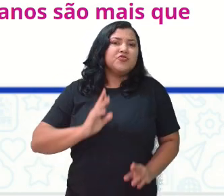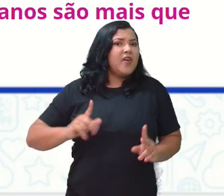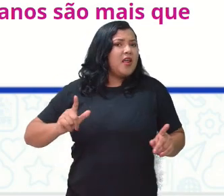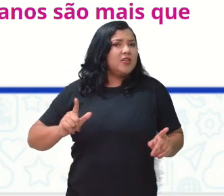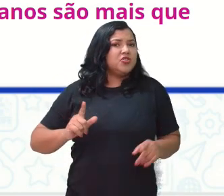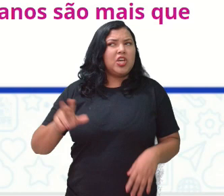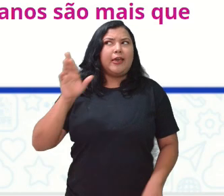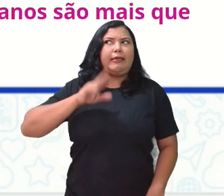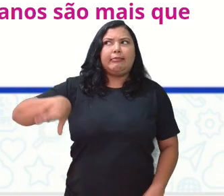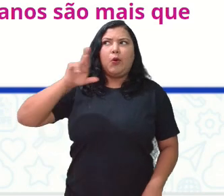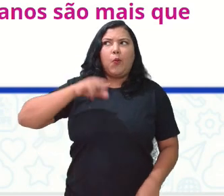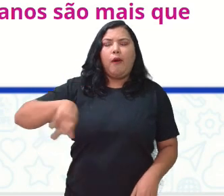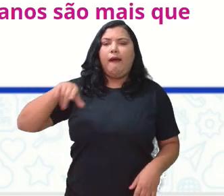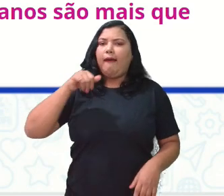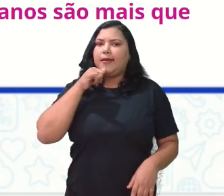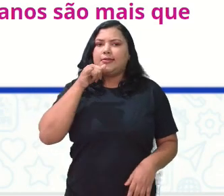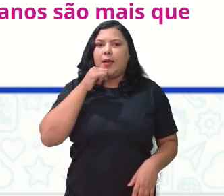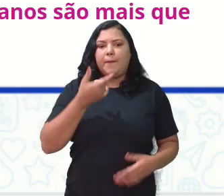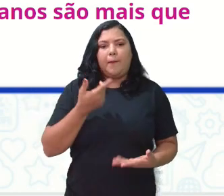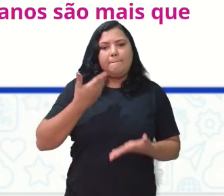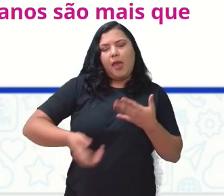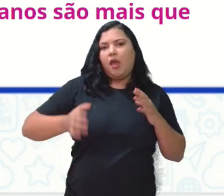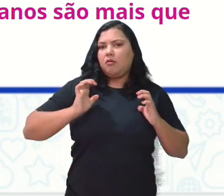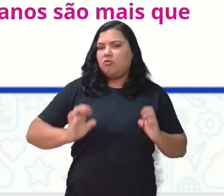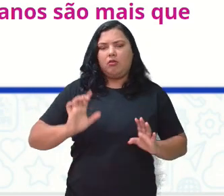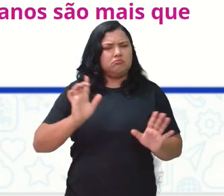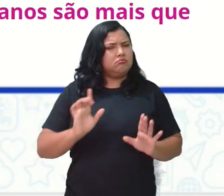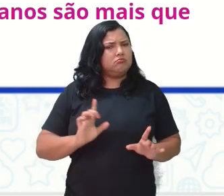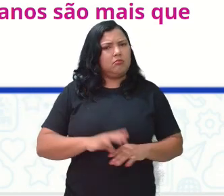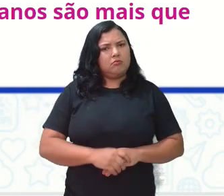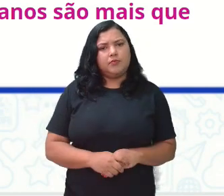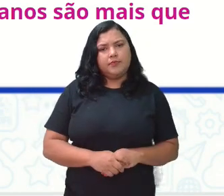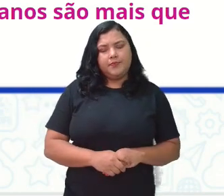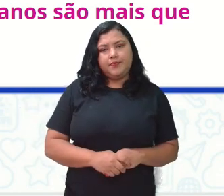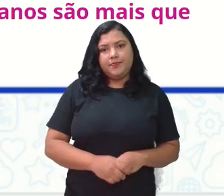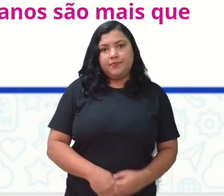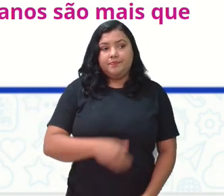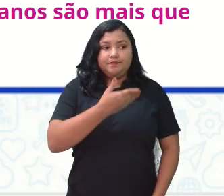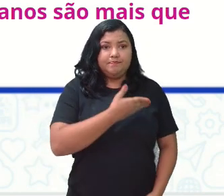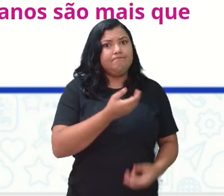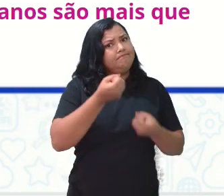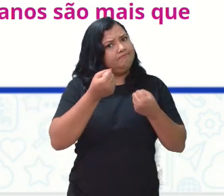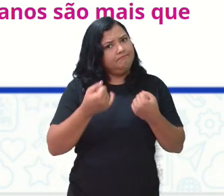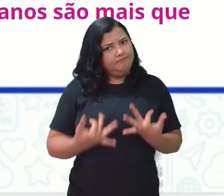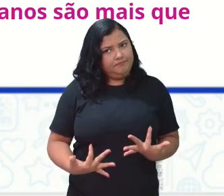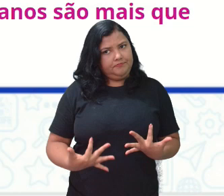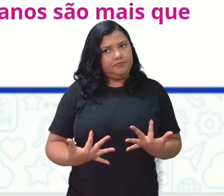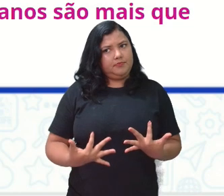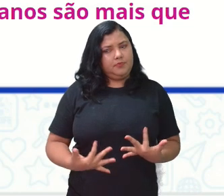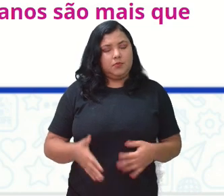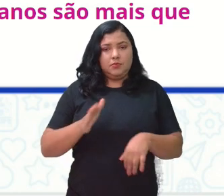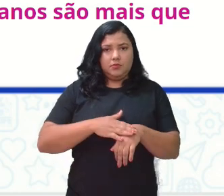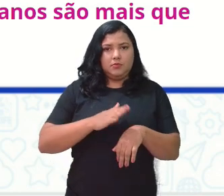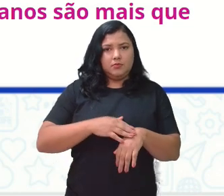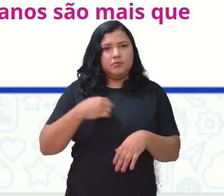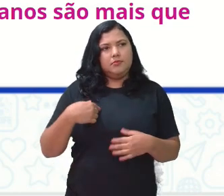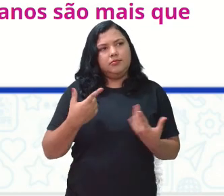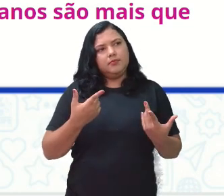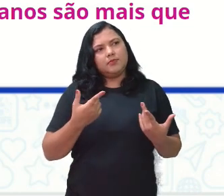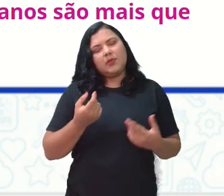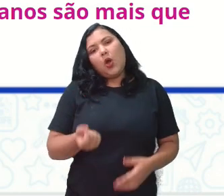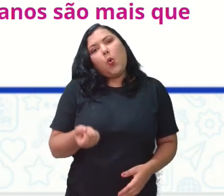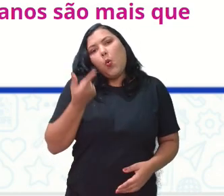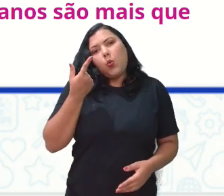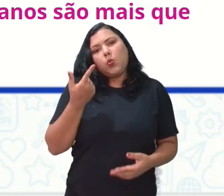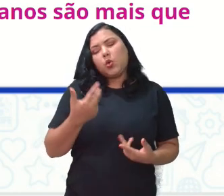que não caracteriza desvio ou falha de caráter. O réu fala brilhantemente em sua própria defesa, quando argumenta que a única